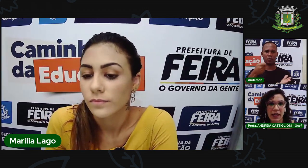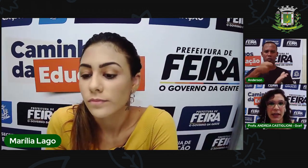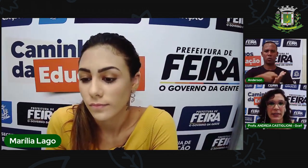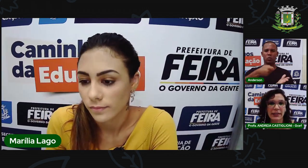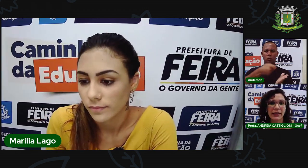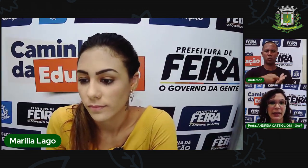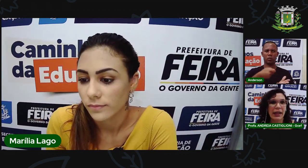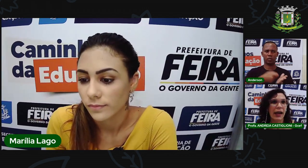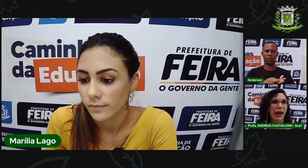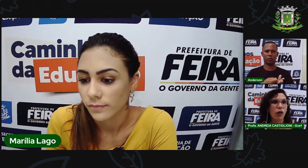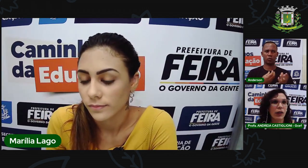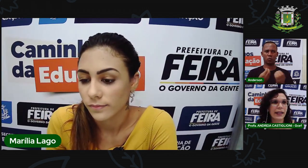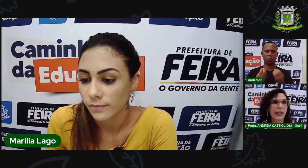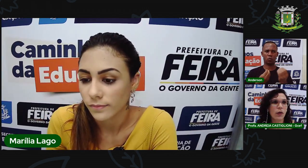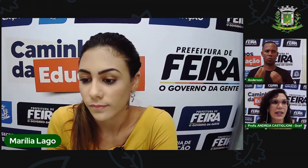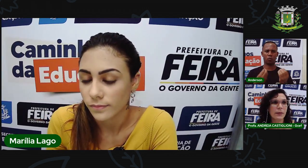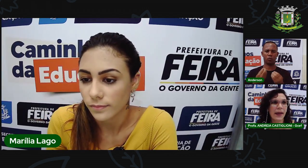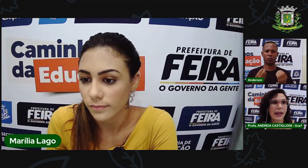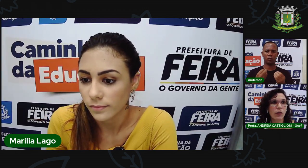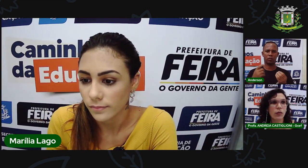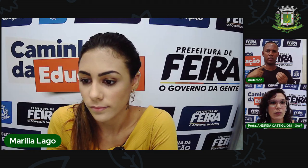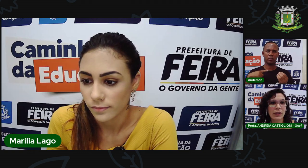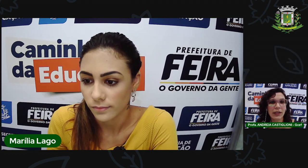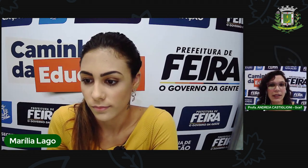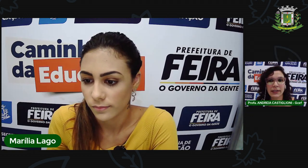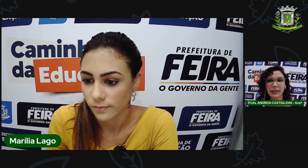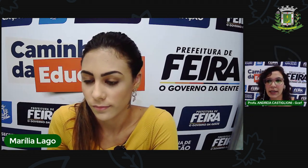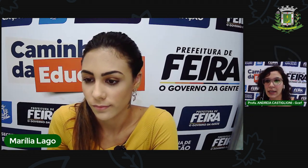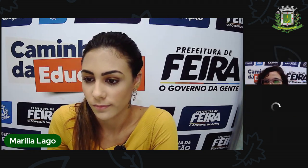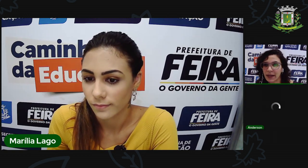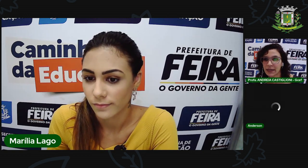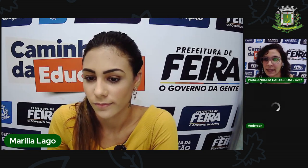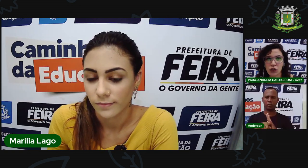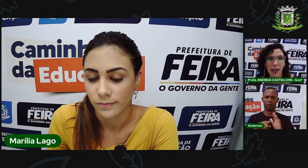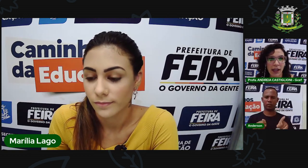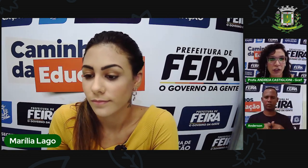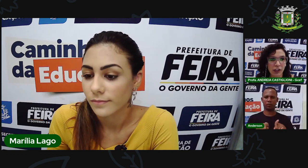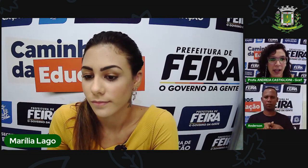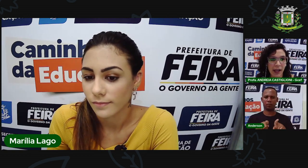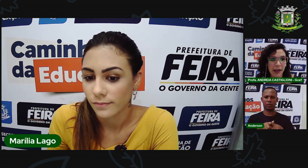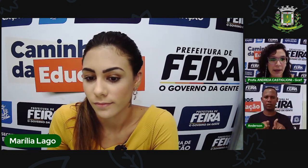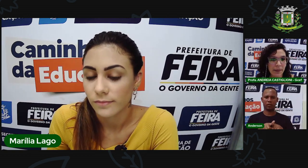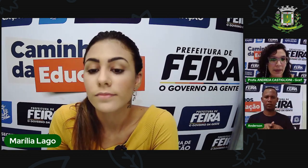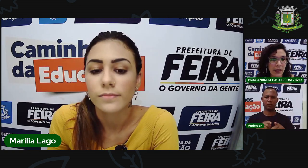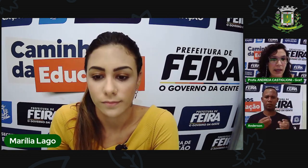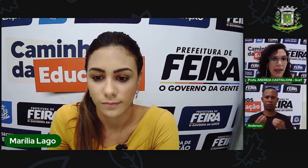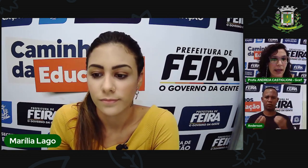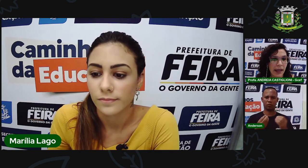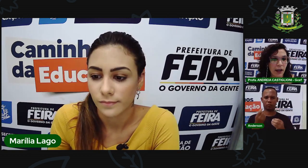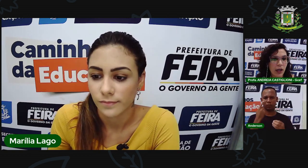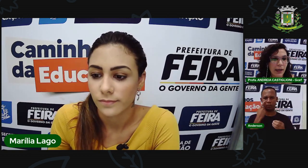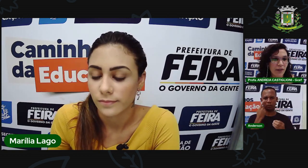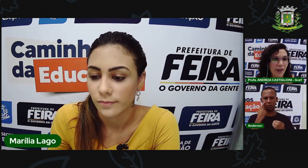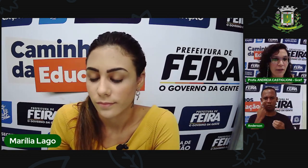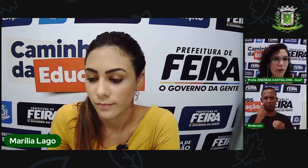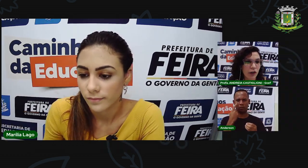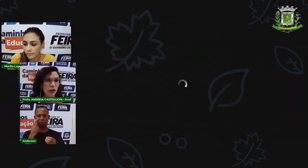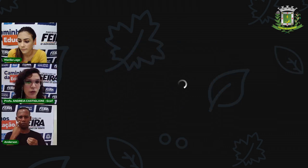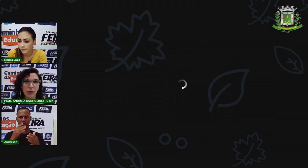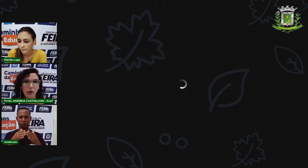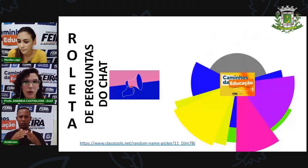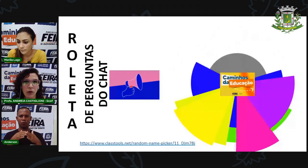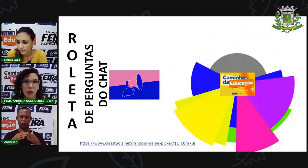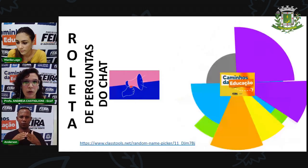para vocês a roleta com as perguntas que apareceram no chat, tá? Coloca aí, por favor,